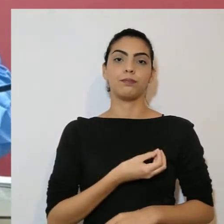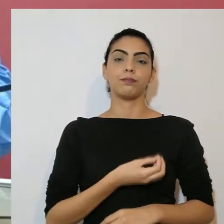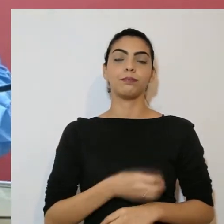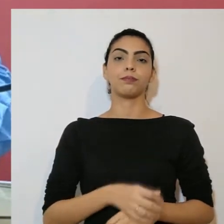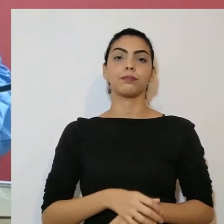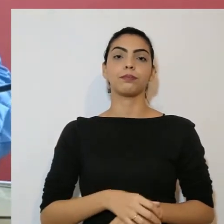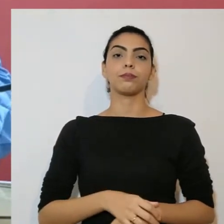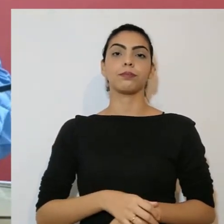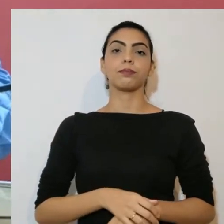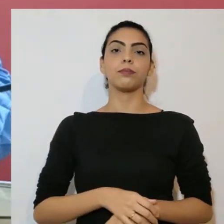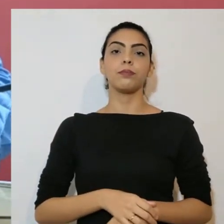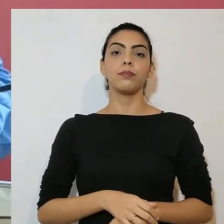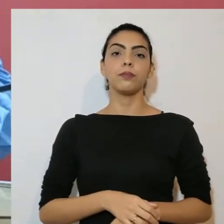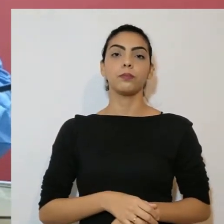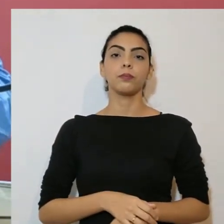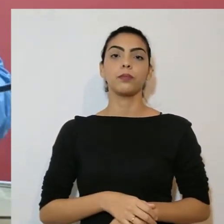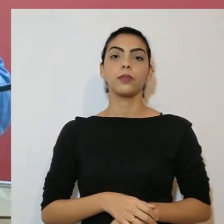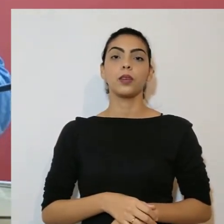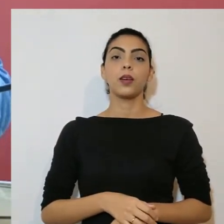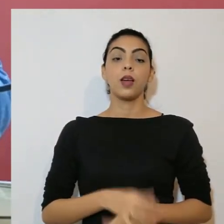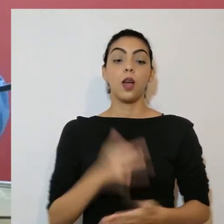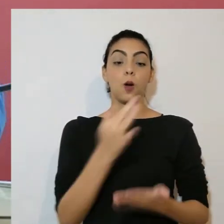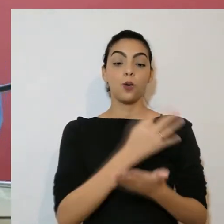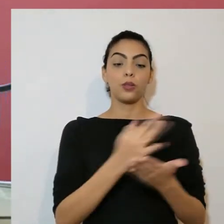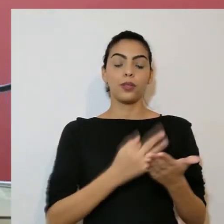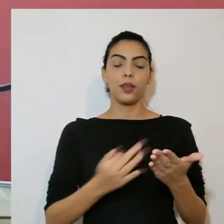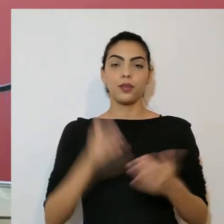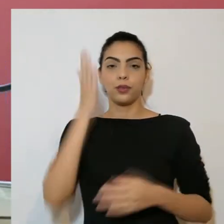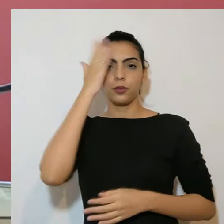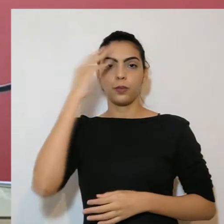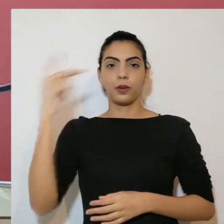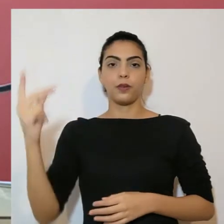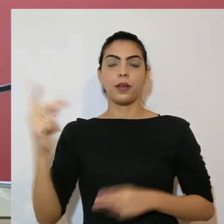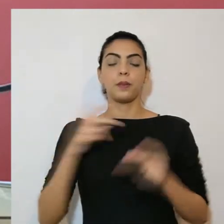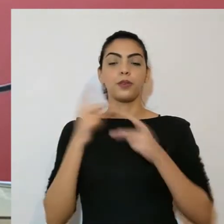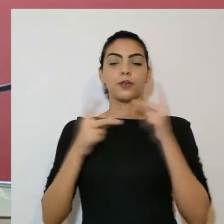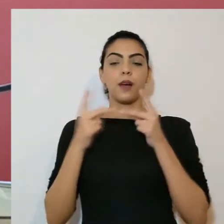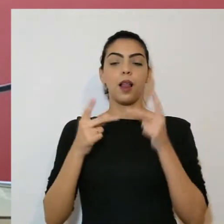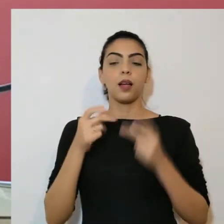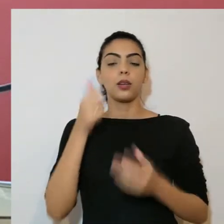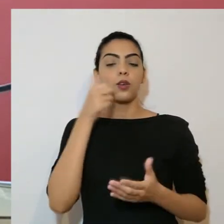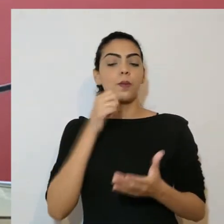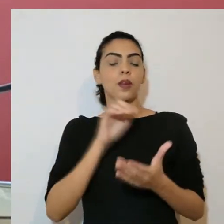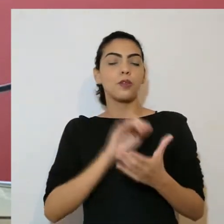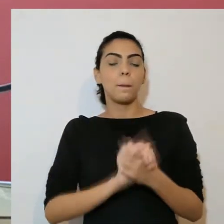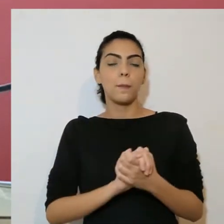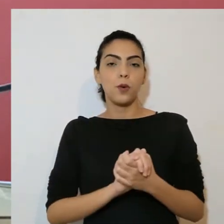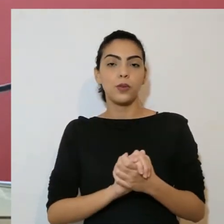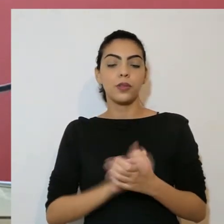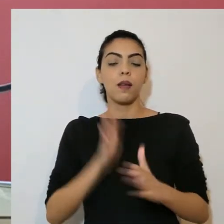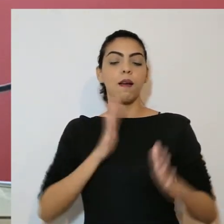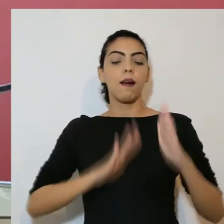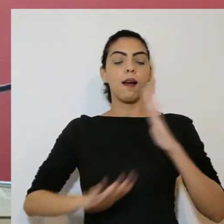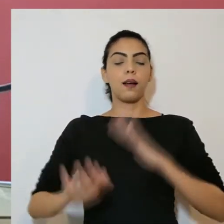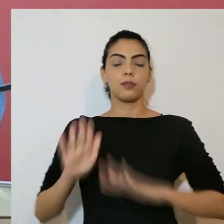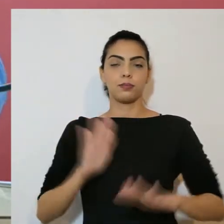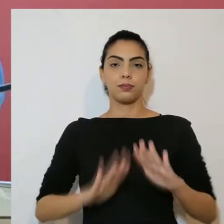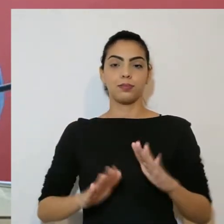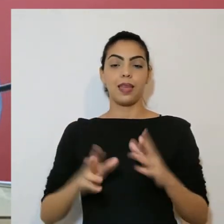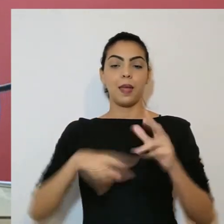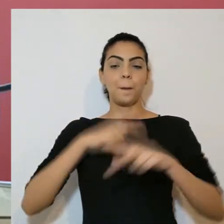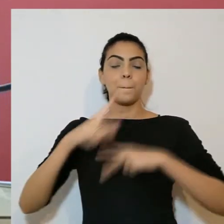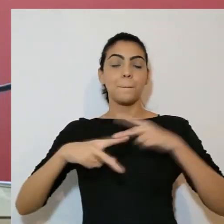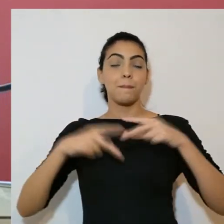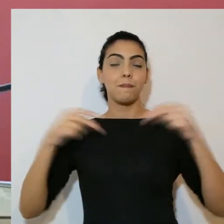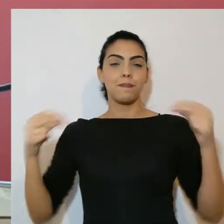de Provérbios fala que uma esposa excelente, uma esposa prudente,